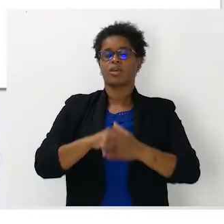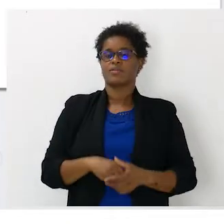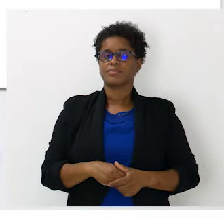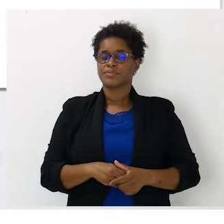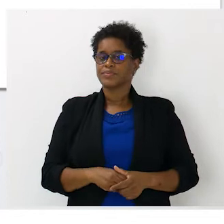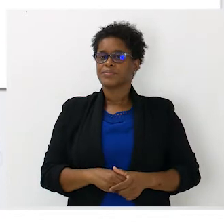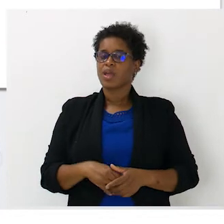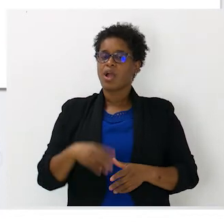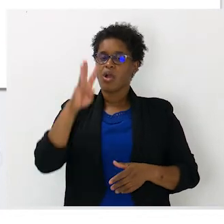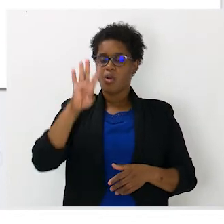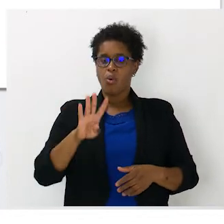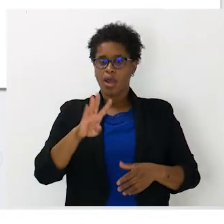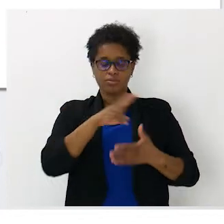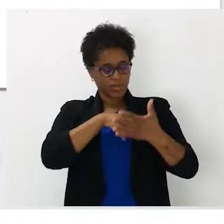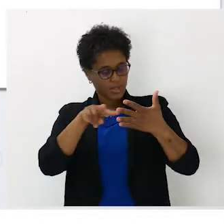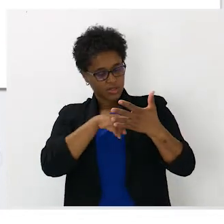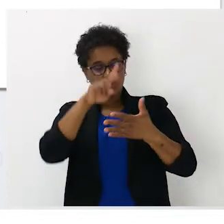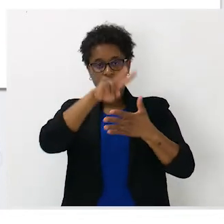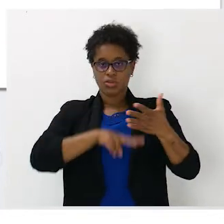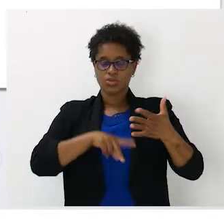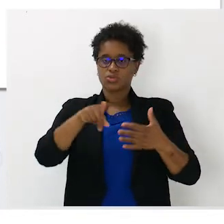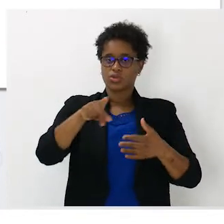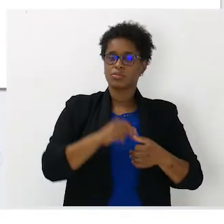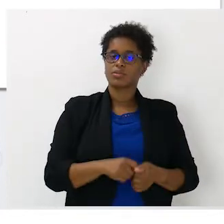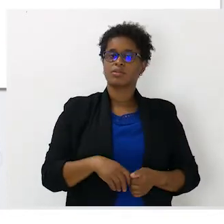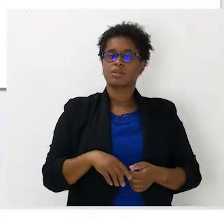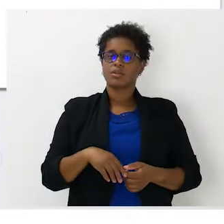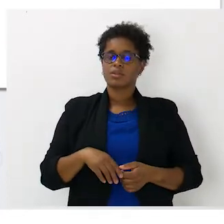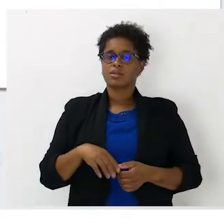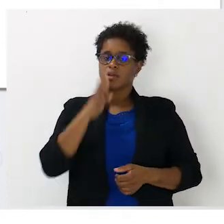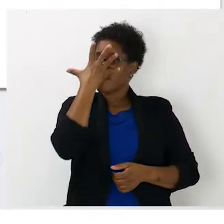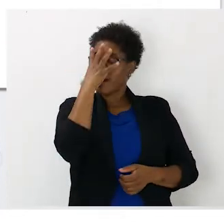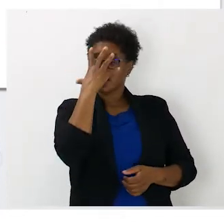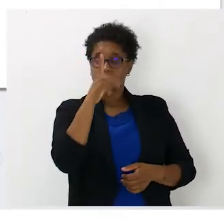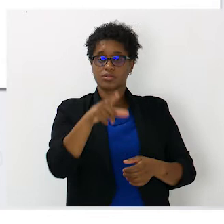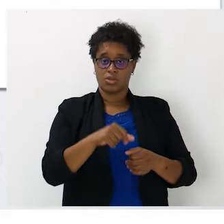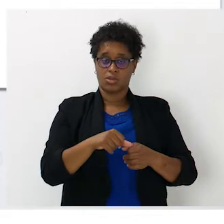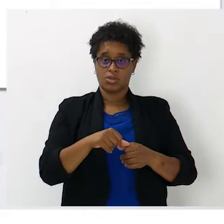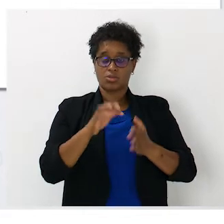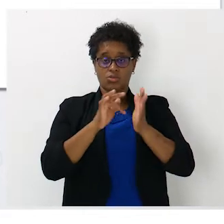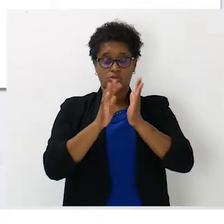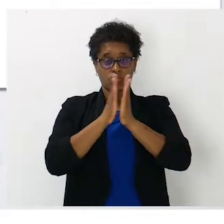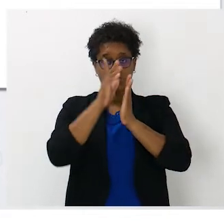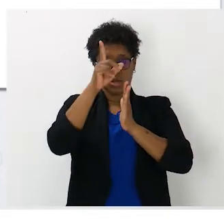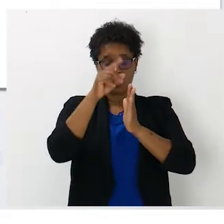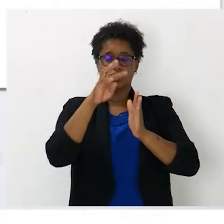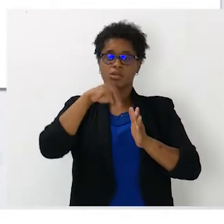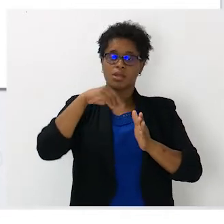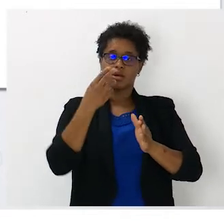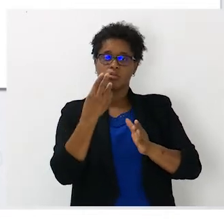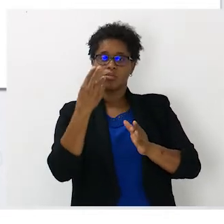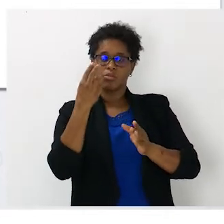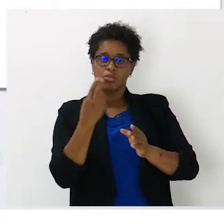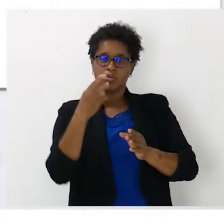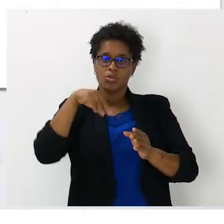Quarta parte da leitura do nosso texto, temos máscaras dos deuses. Na múmia colocam uma